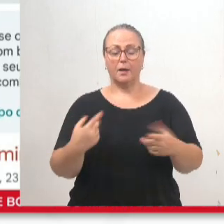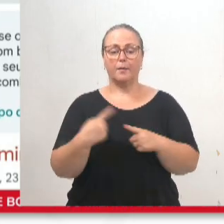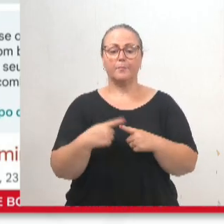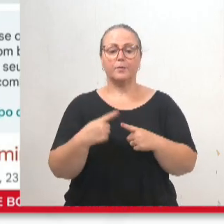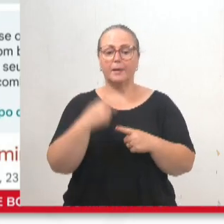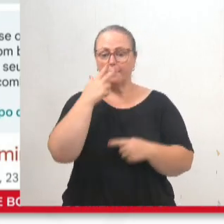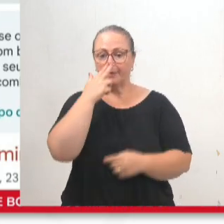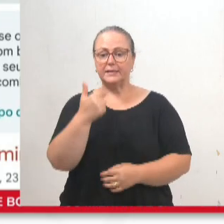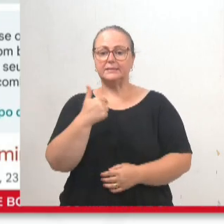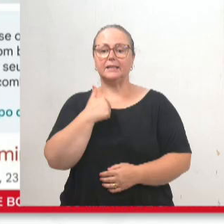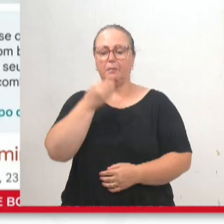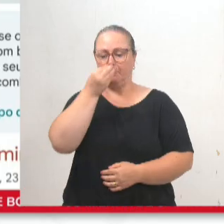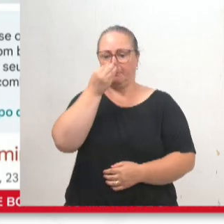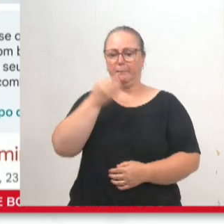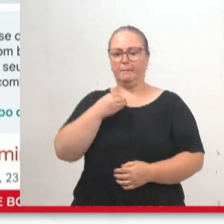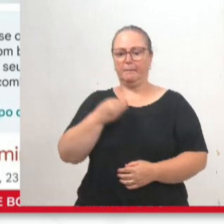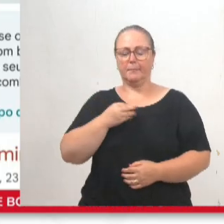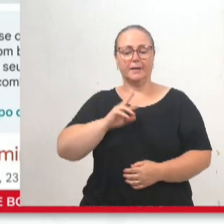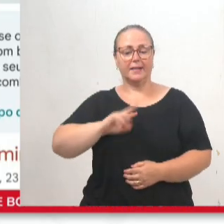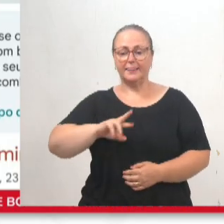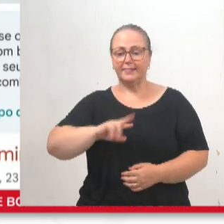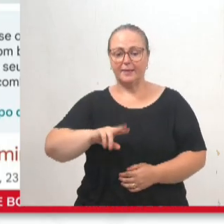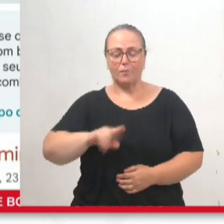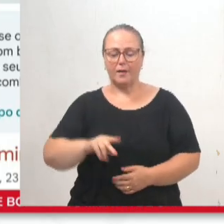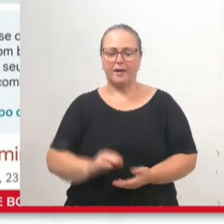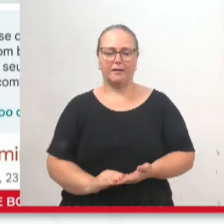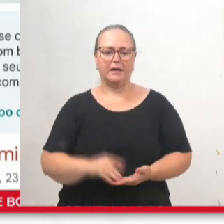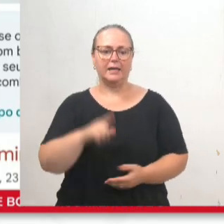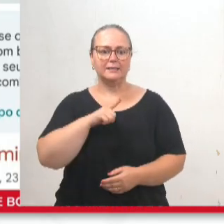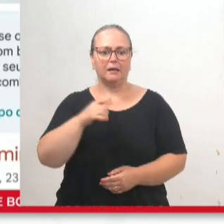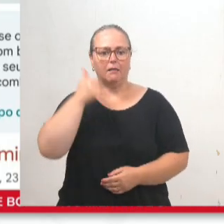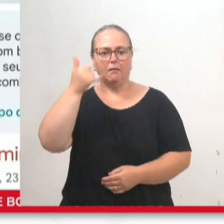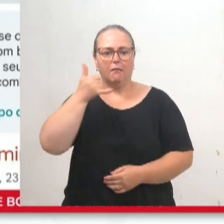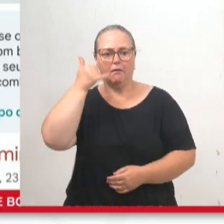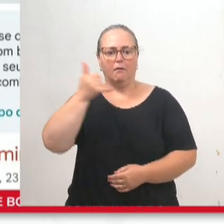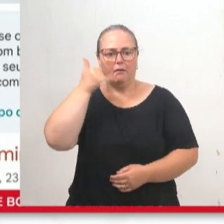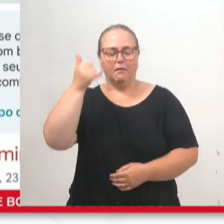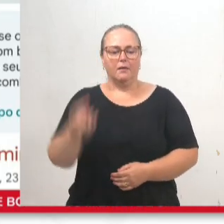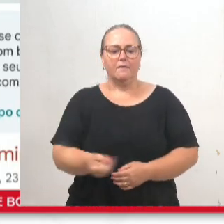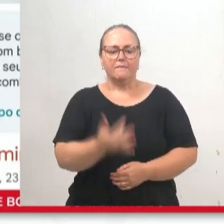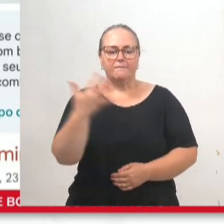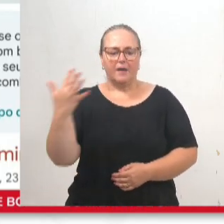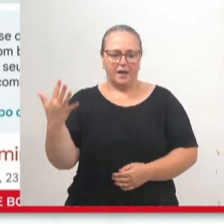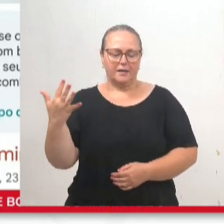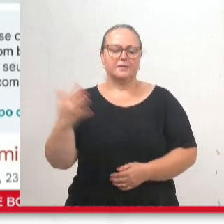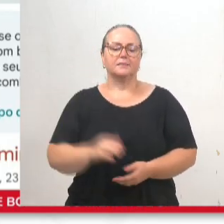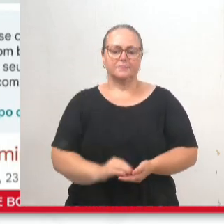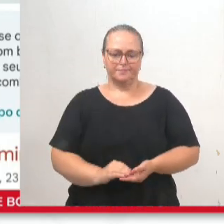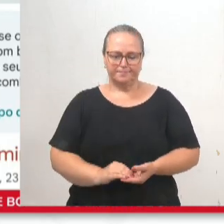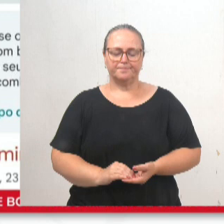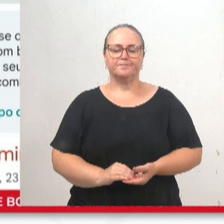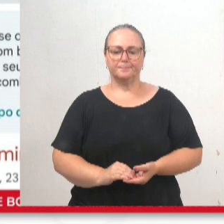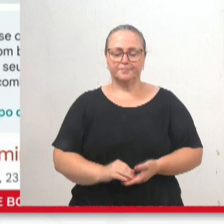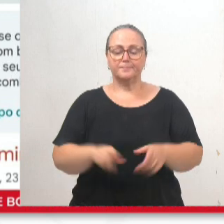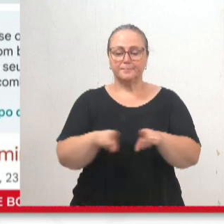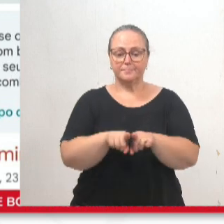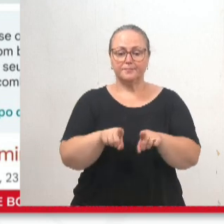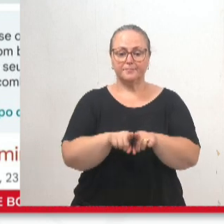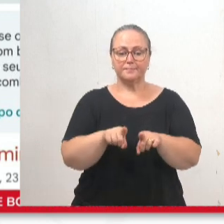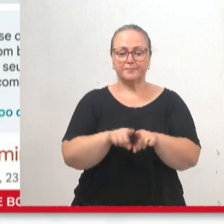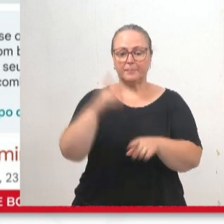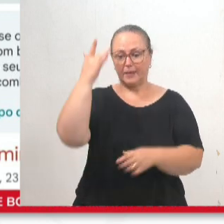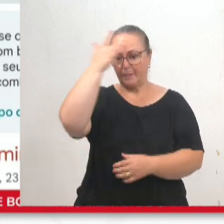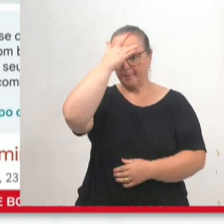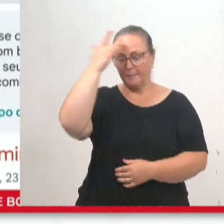atendido, que as pessoas estão me ignorando, mas não estão. A quantidade de ligações que chegam no incêndio, ela é muito grande, inclusive nossos operadores, eles desconfiam